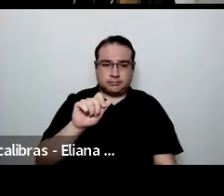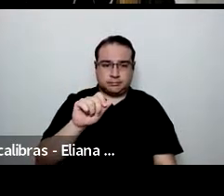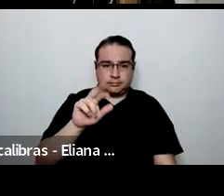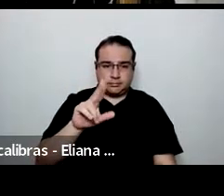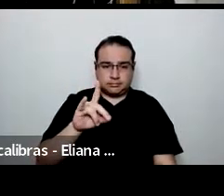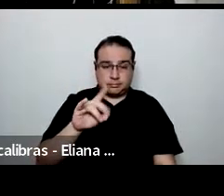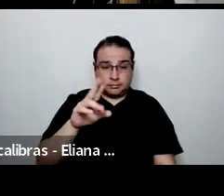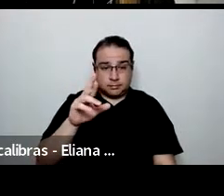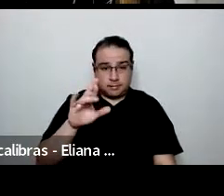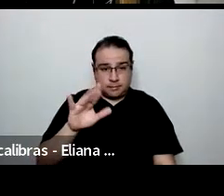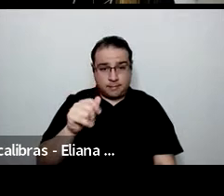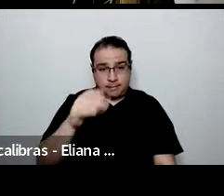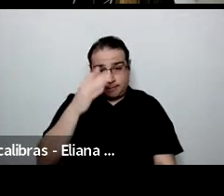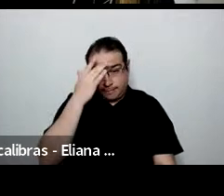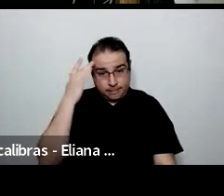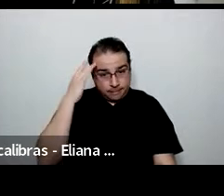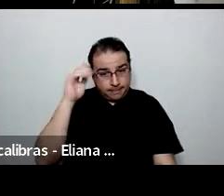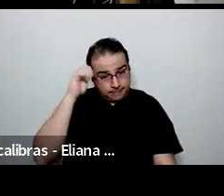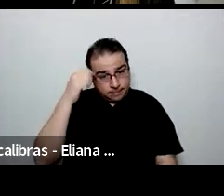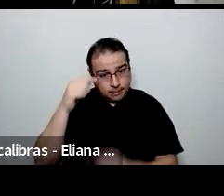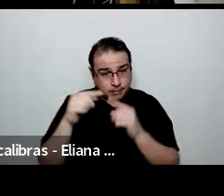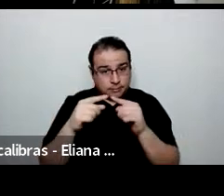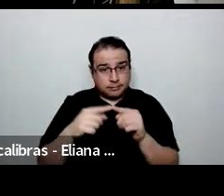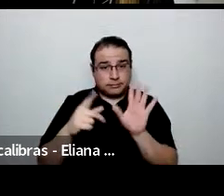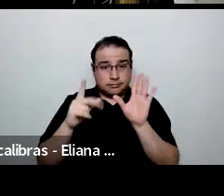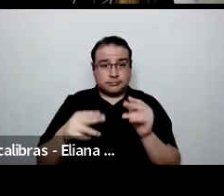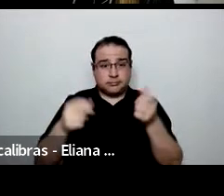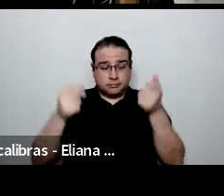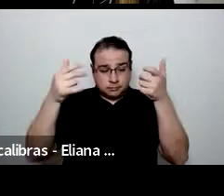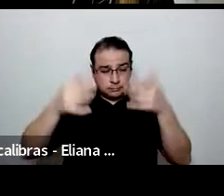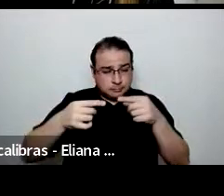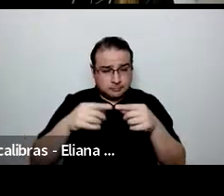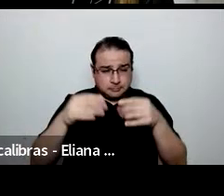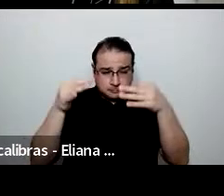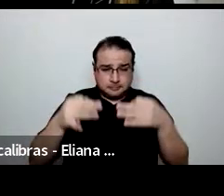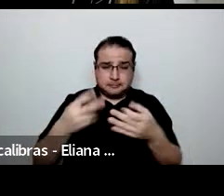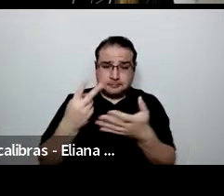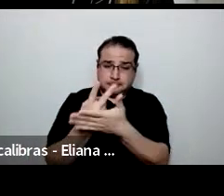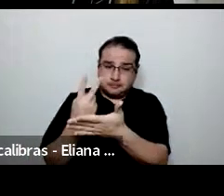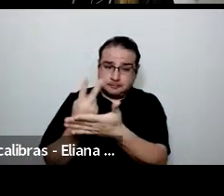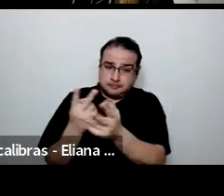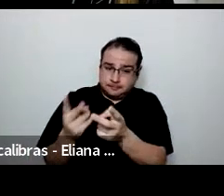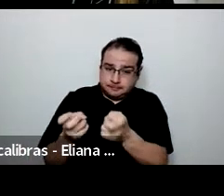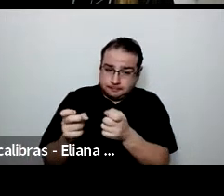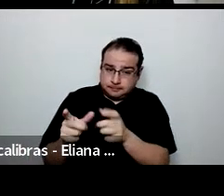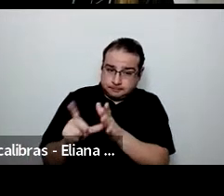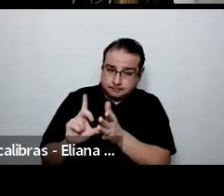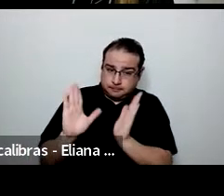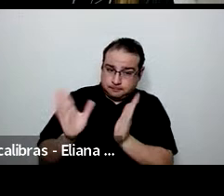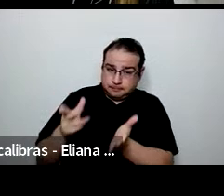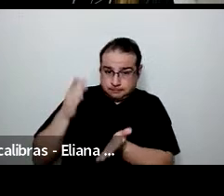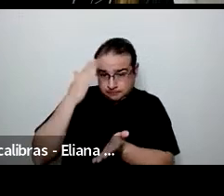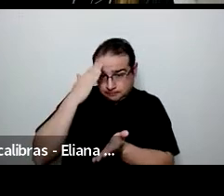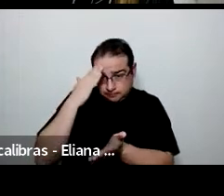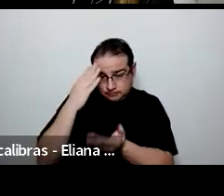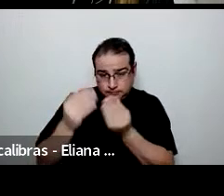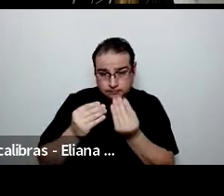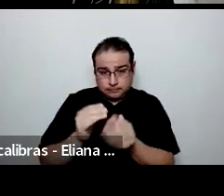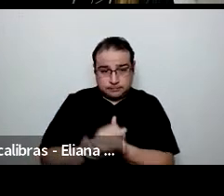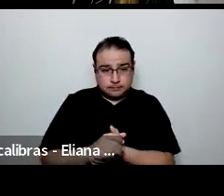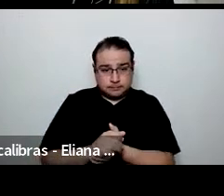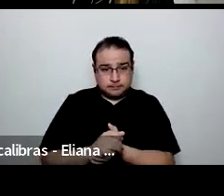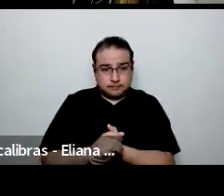nesse caso específico foi corretamente detectada a irregularidade nenhuma irregularidade